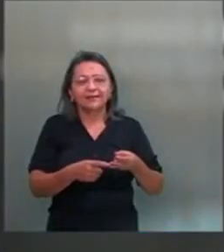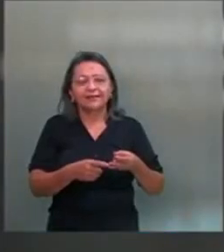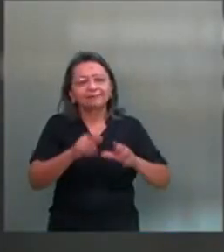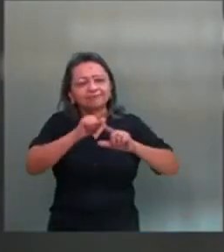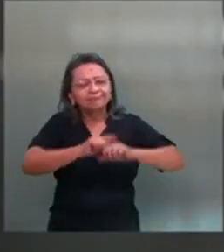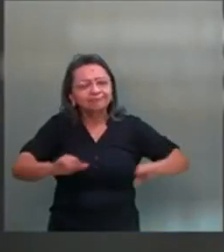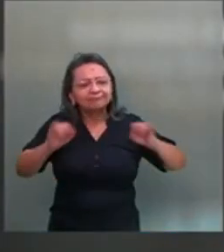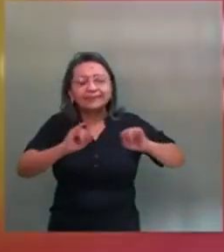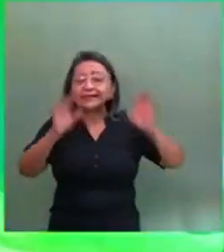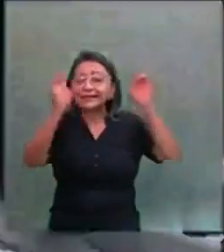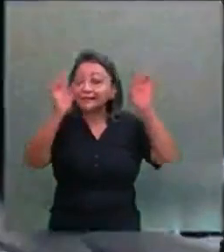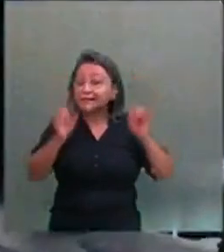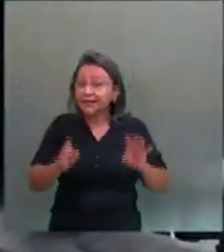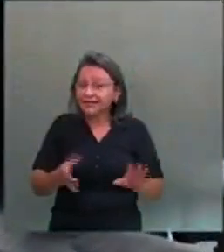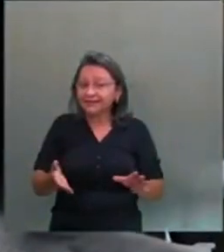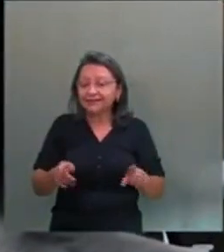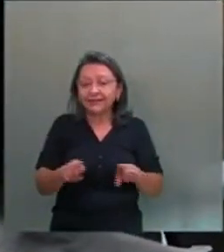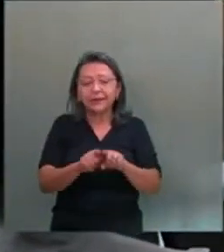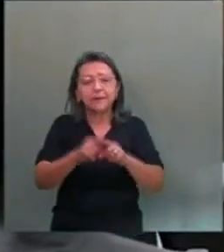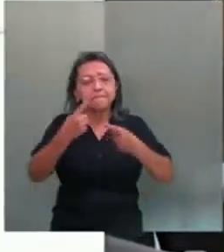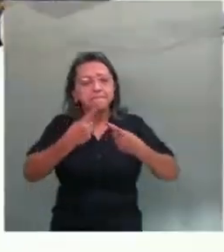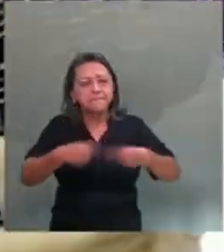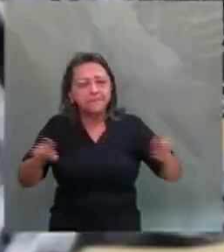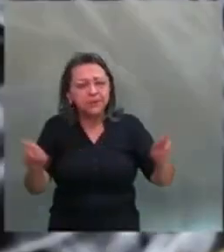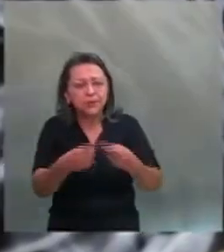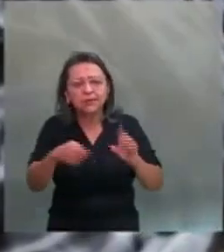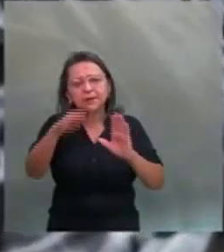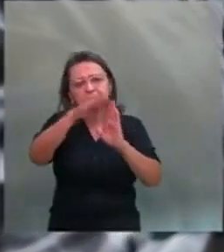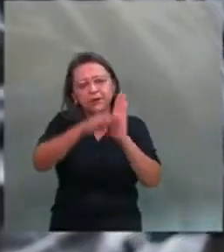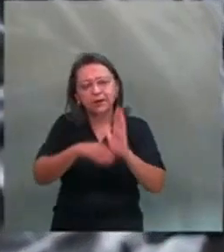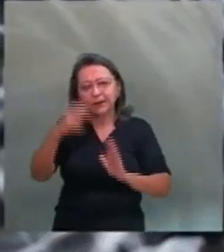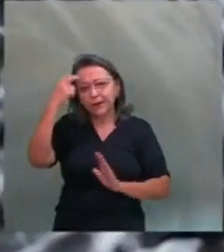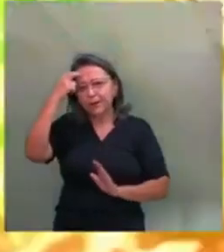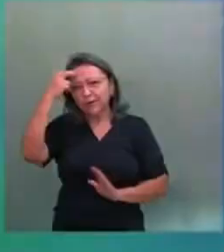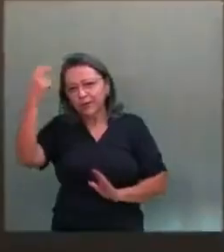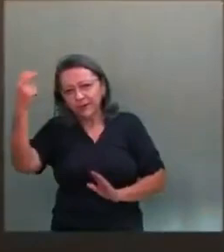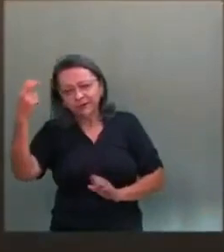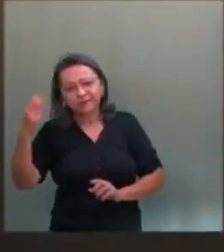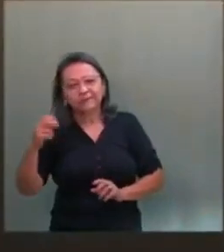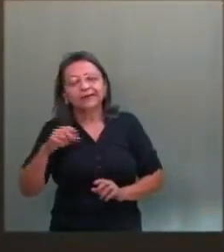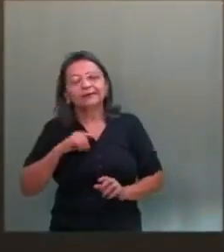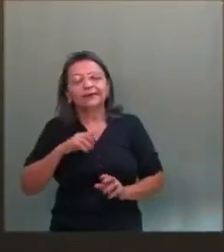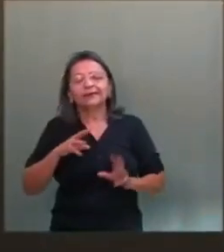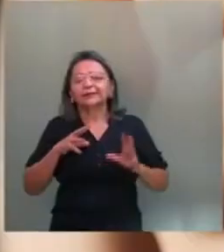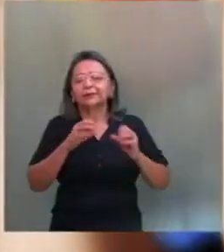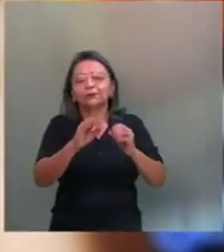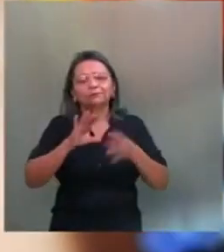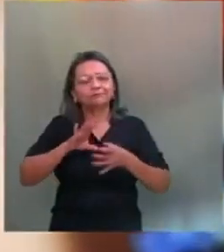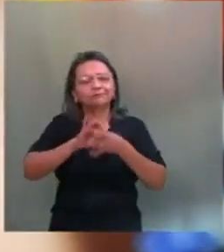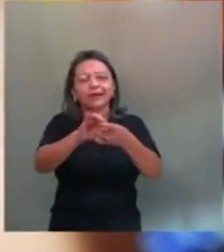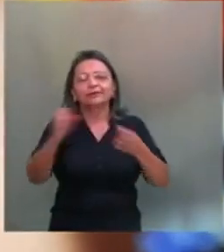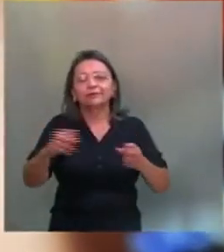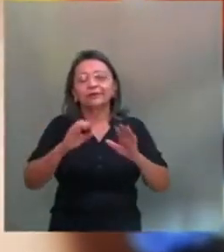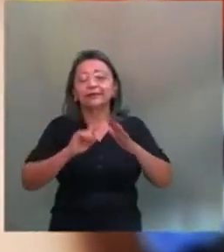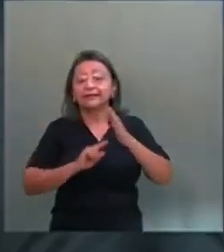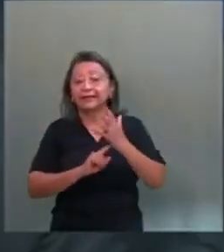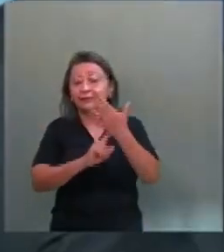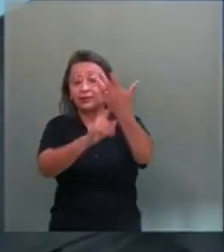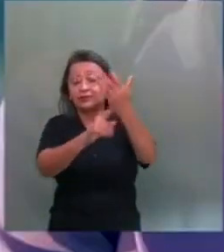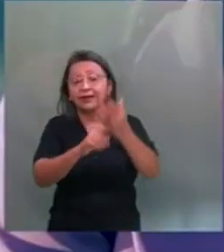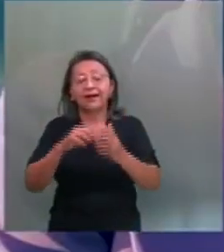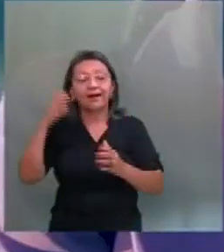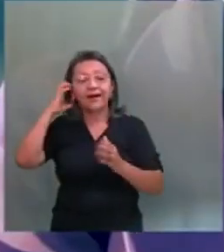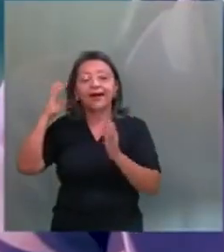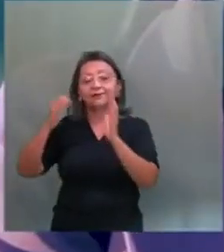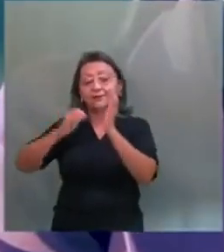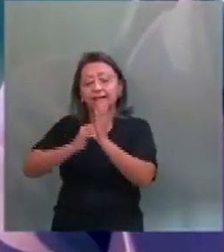reportagens especiais, músicas, programas culturais. Alinhada às novas tecnologias, a Rádio Senado